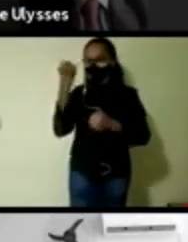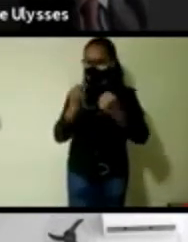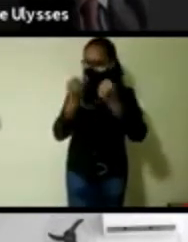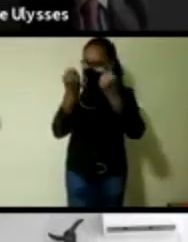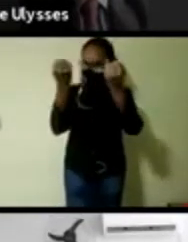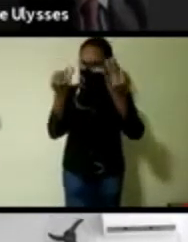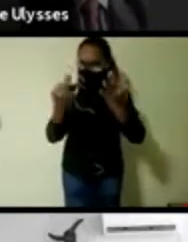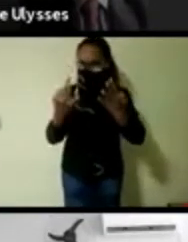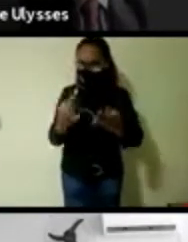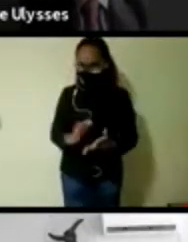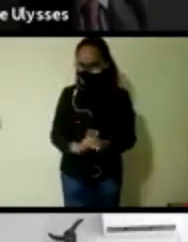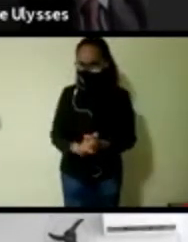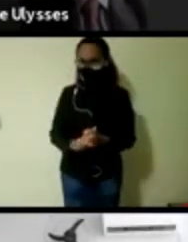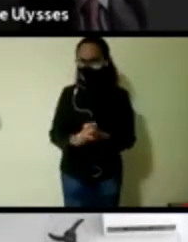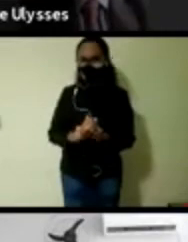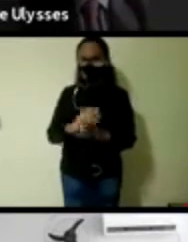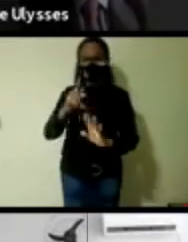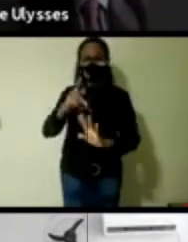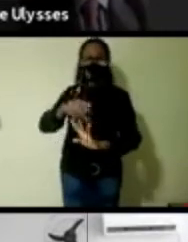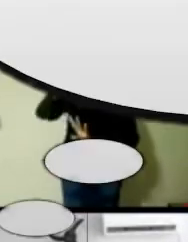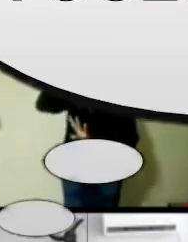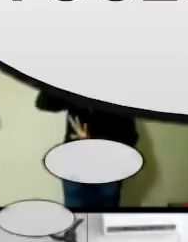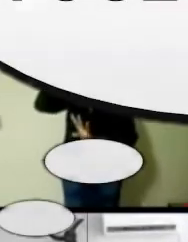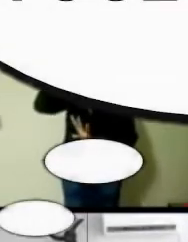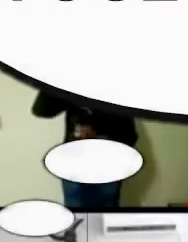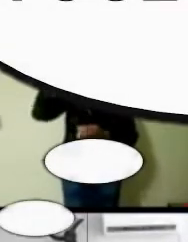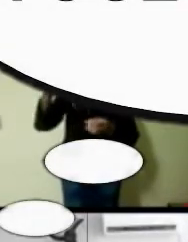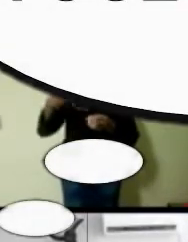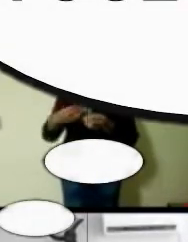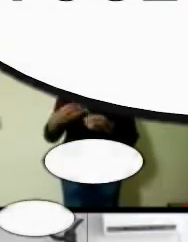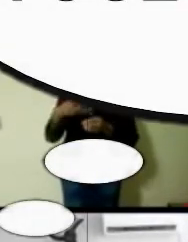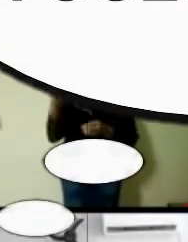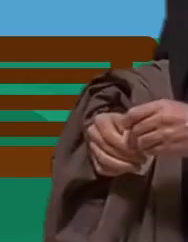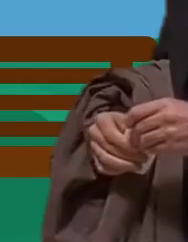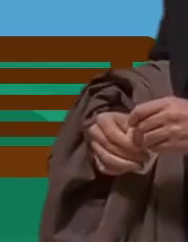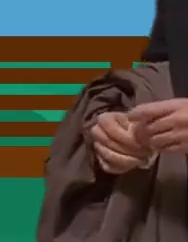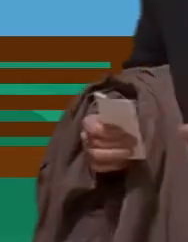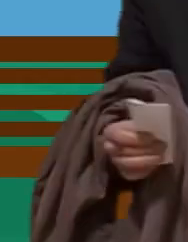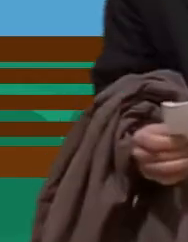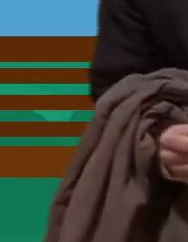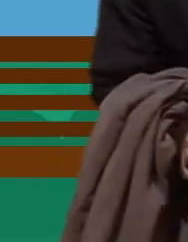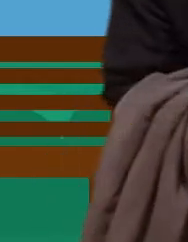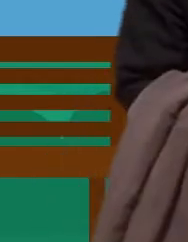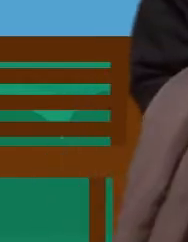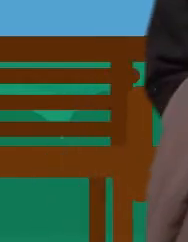Wilma, não é o município, né? A gente segue as orientações da OMS, Ministério da Saúde.